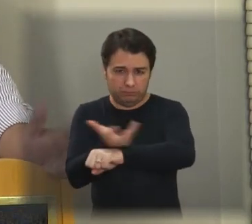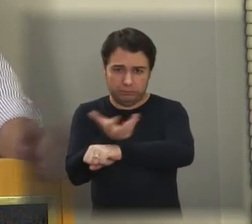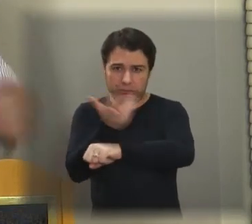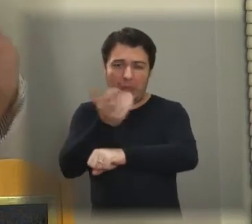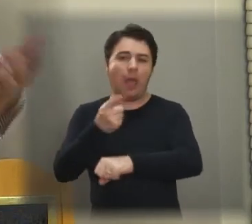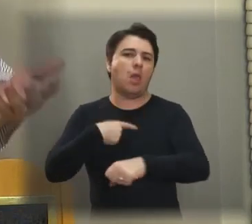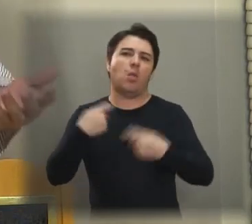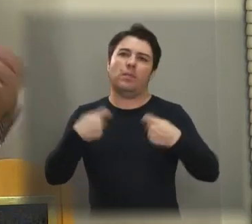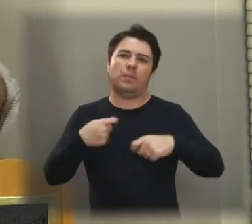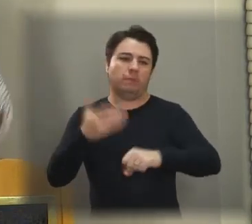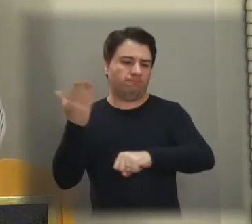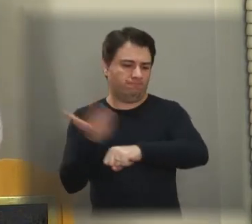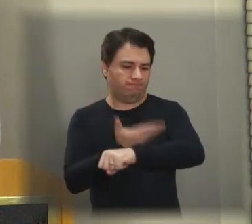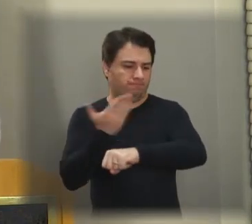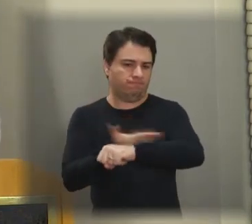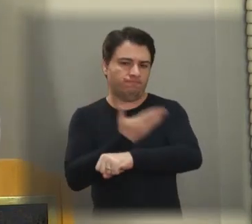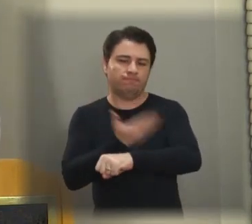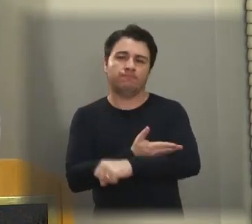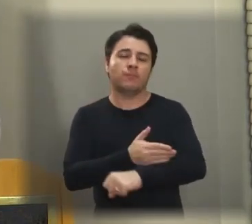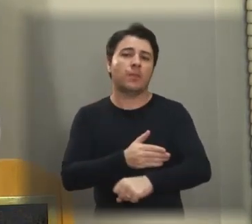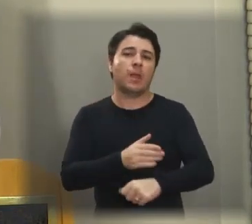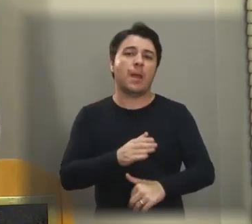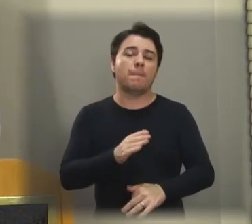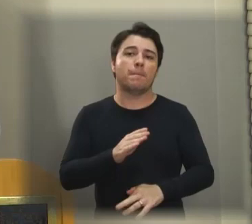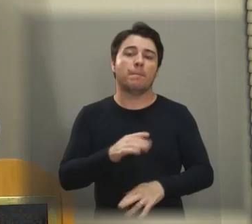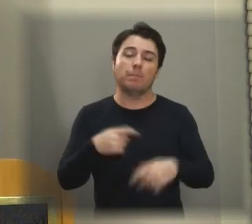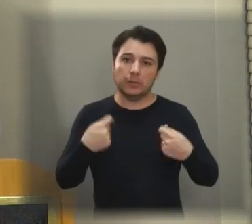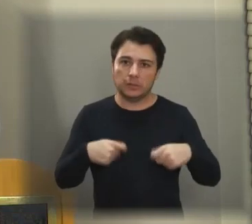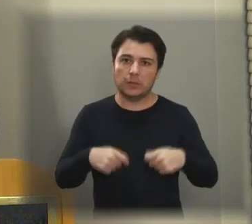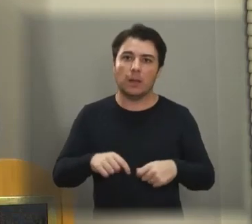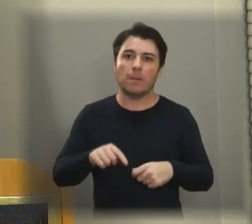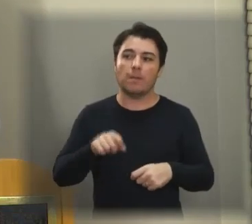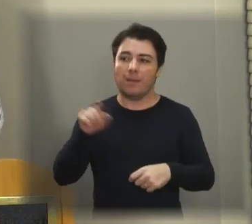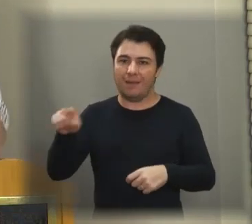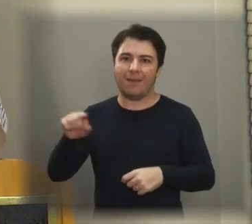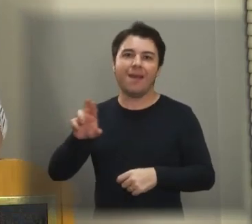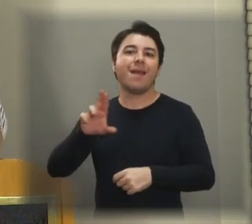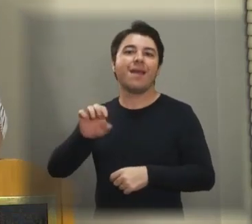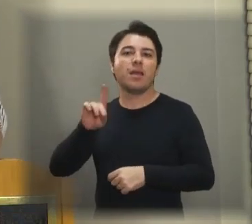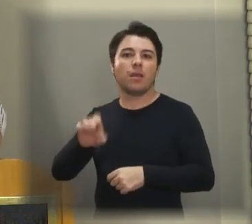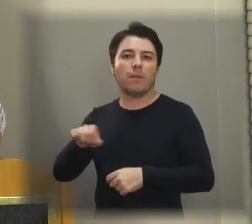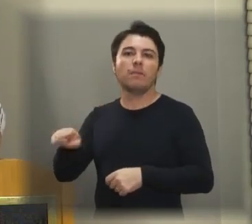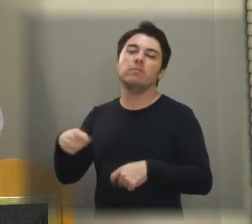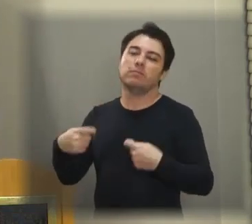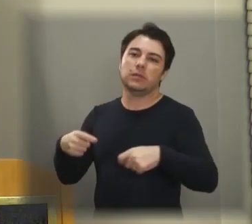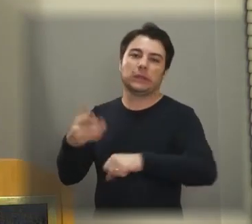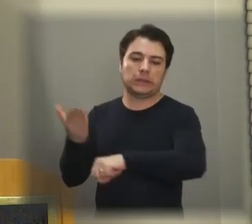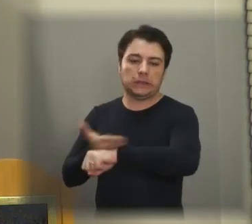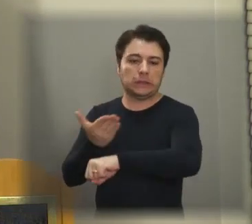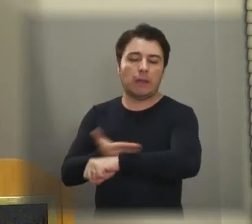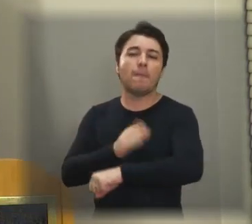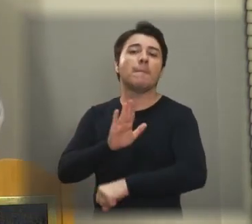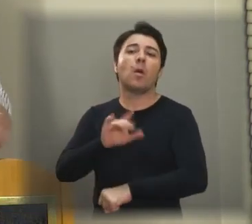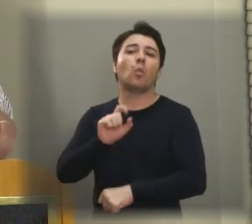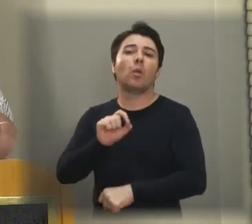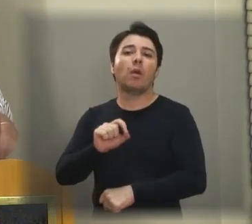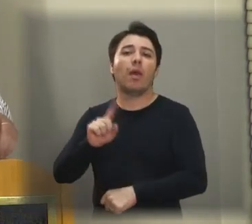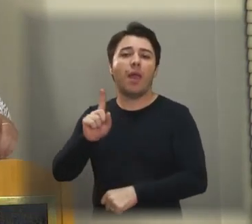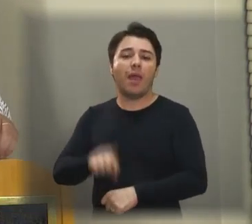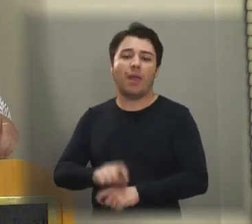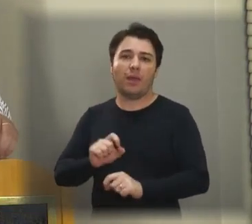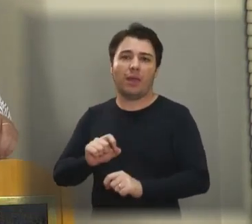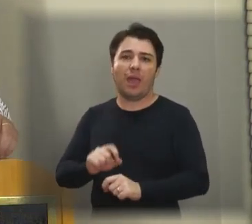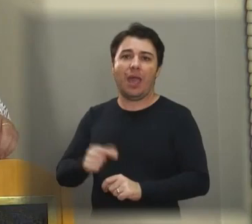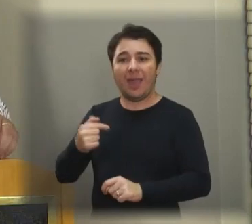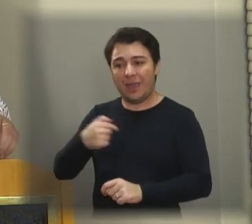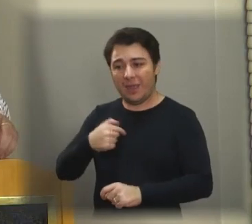rodando eu preciso botar porque mesmo esse tipo de rede precisa de poda só que a frequência da